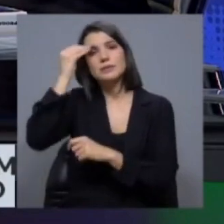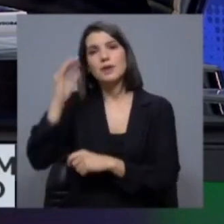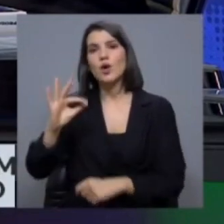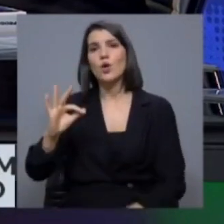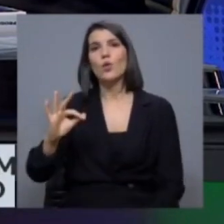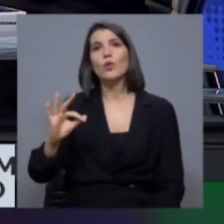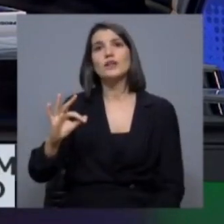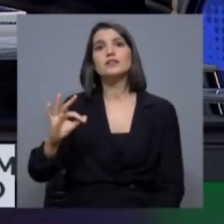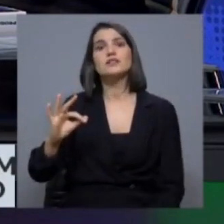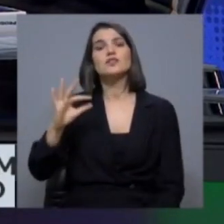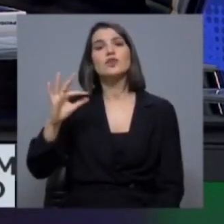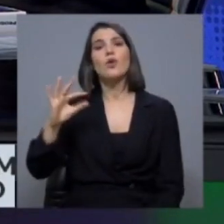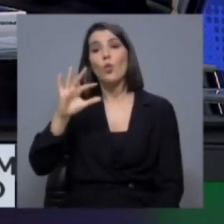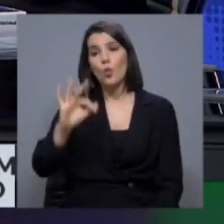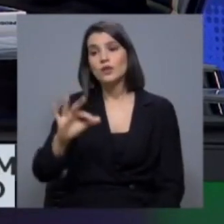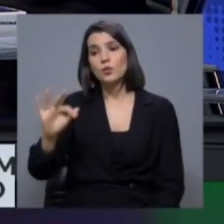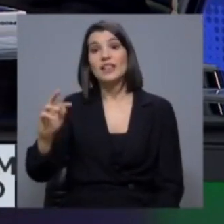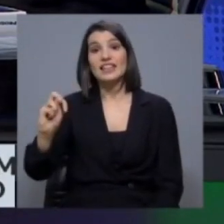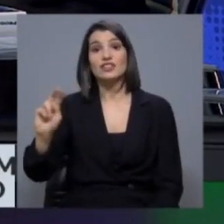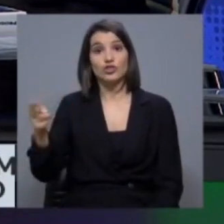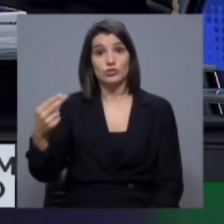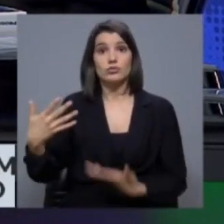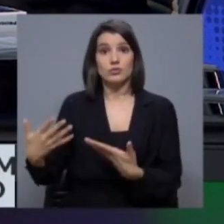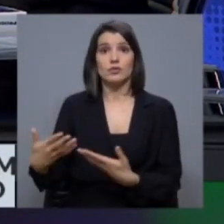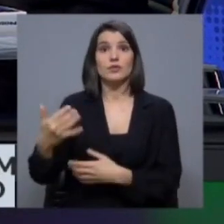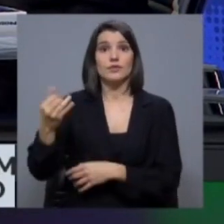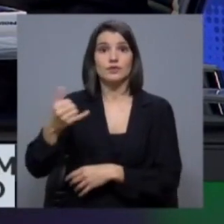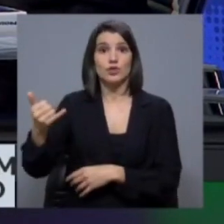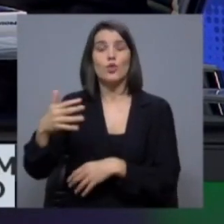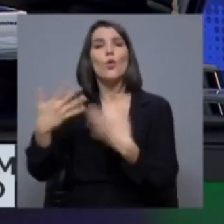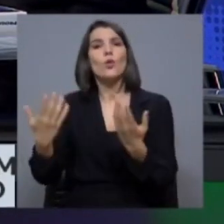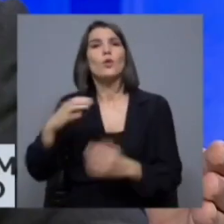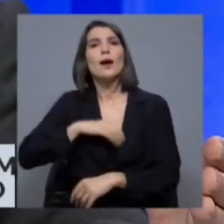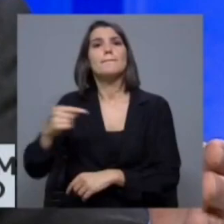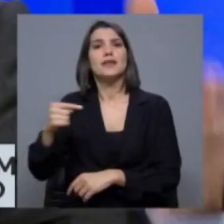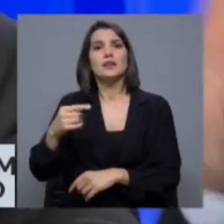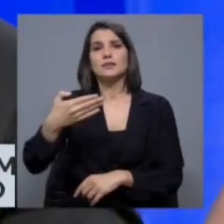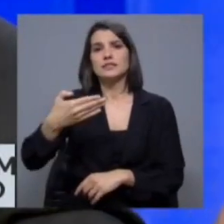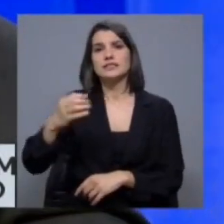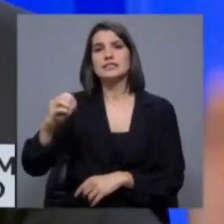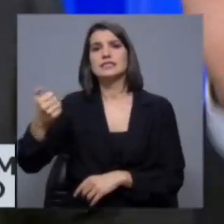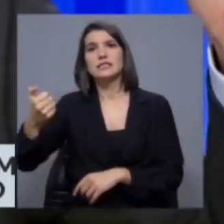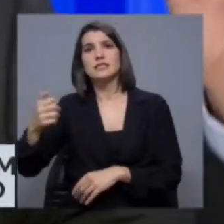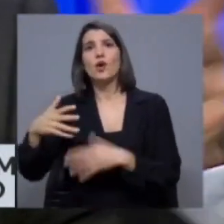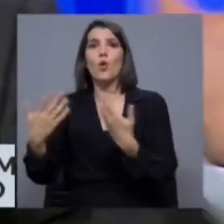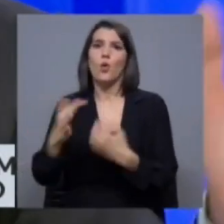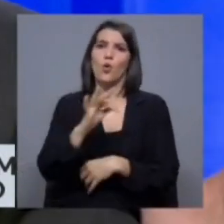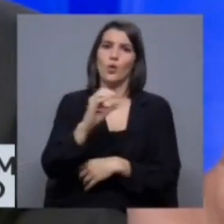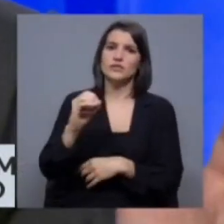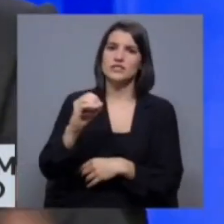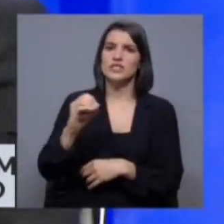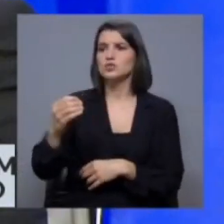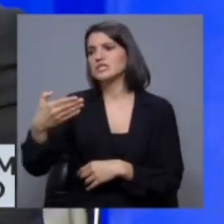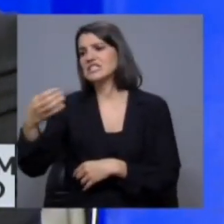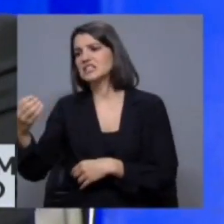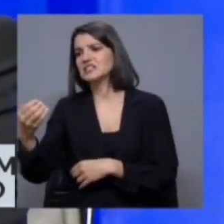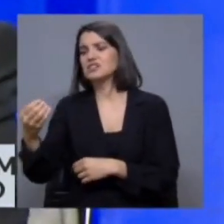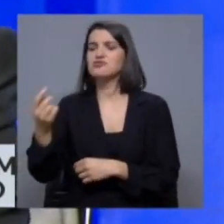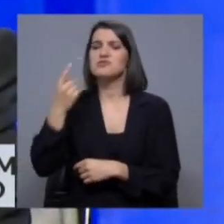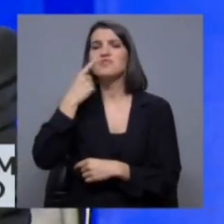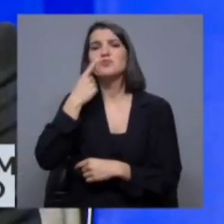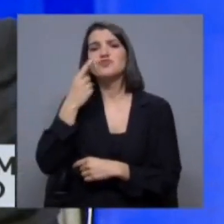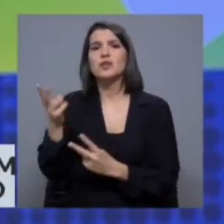sua 443 euros hoje em 2022 ou o salário mínimo São 750 vou fazer uns 400 a fazer um 700 pessoas que se